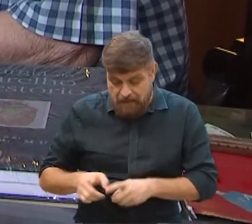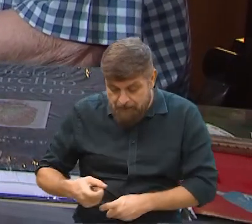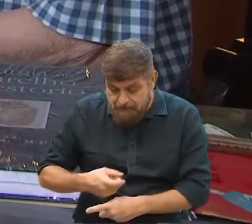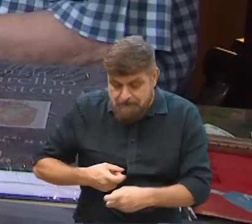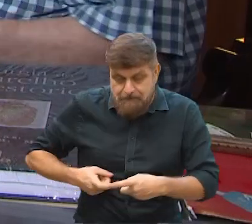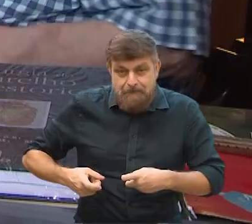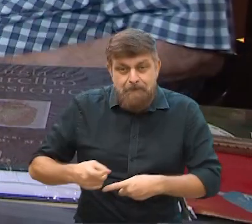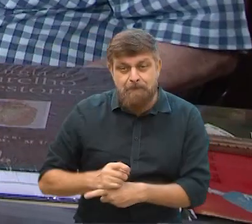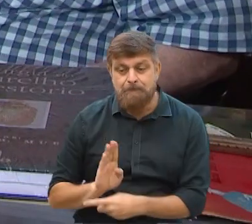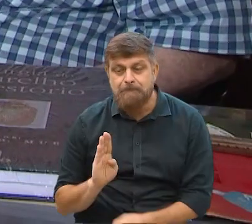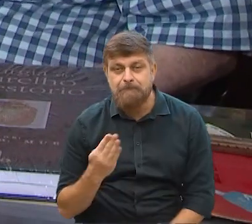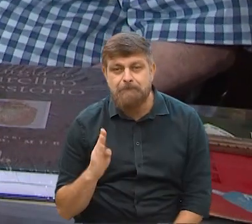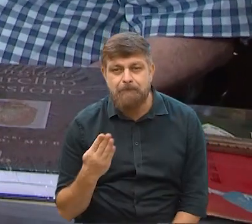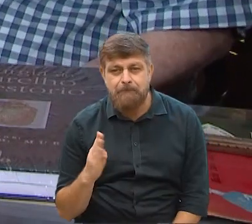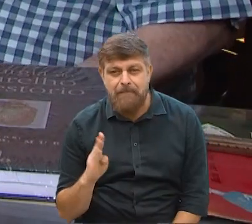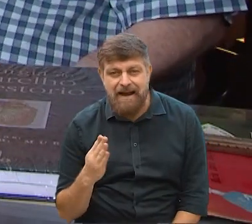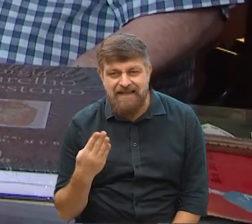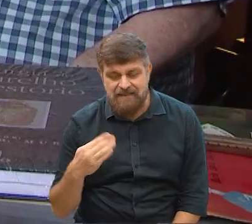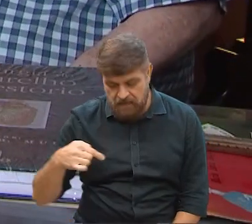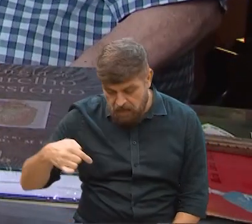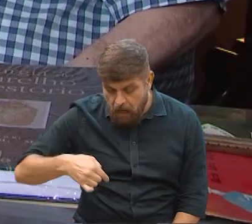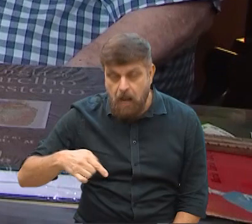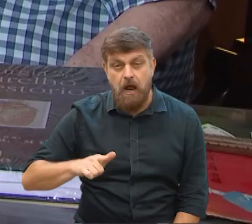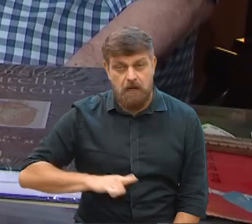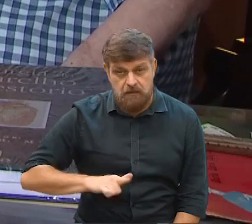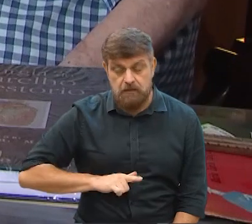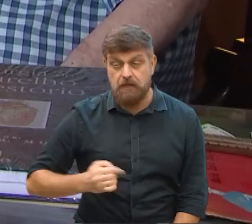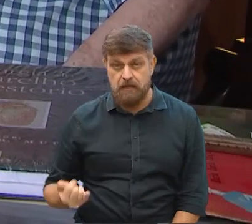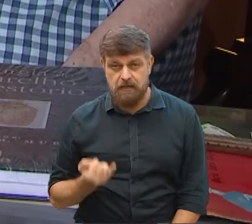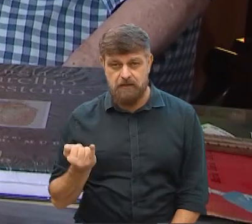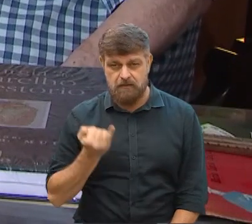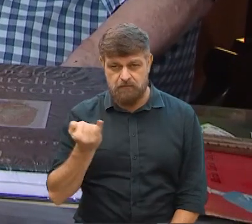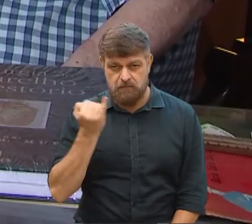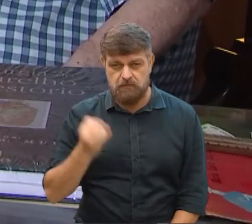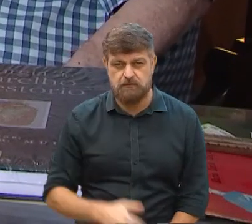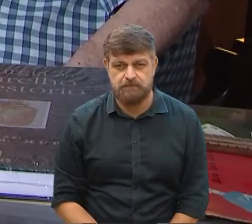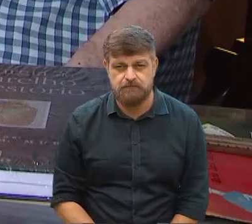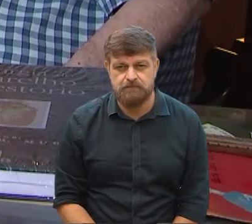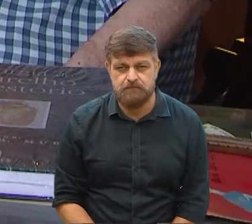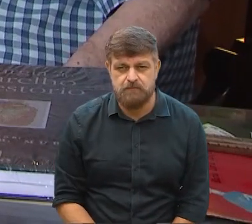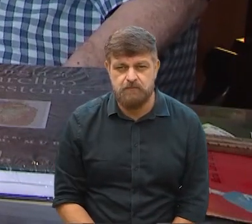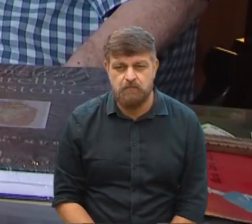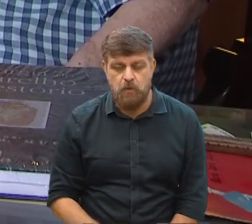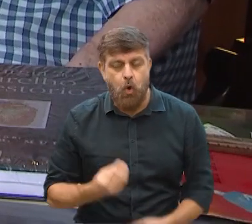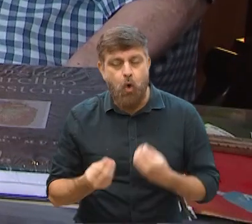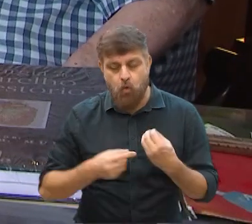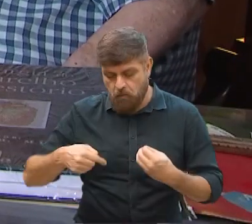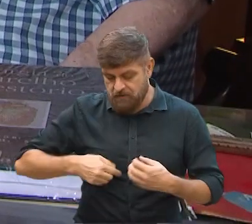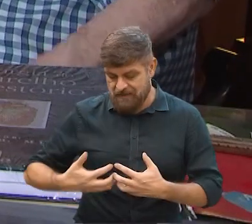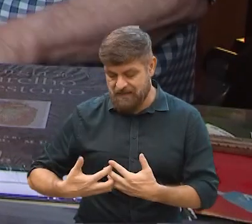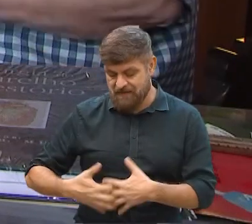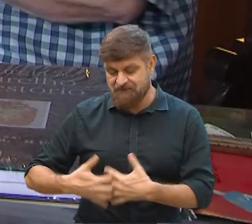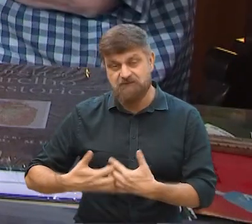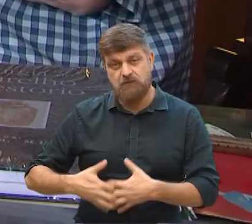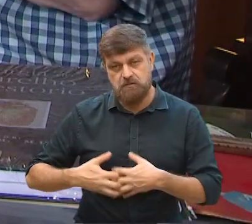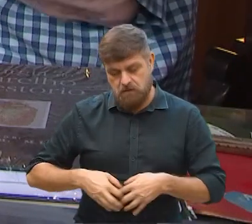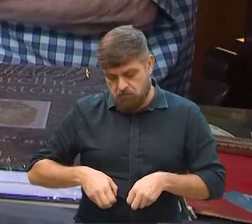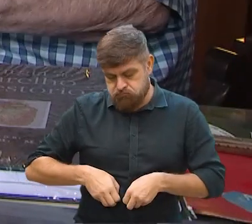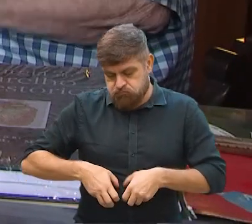bactéria, né? E também é importante o funcionamento do intestino grosso